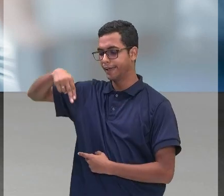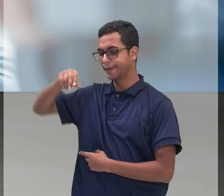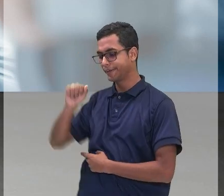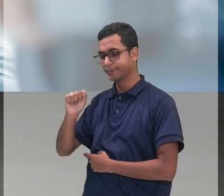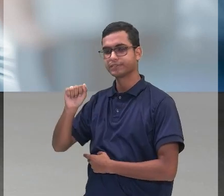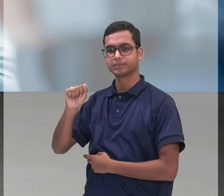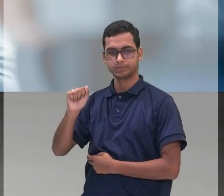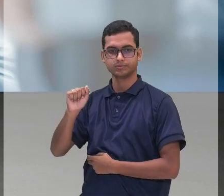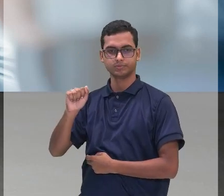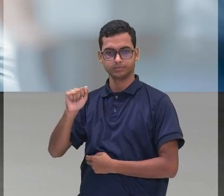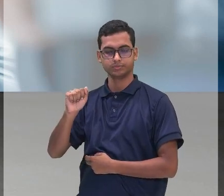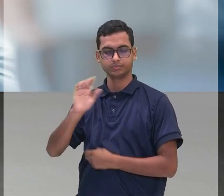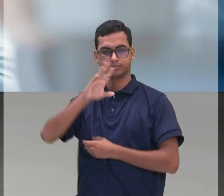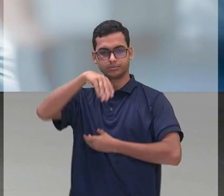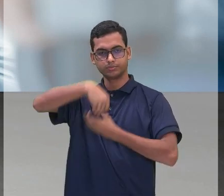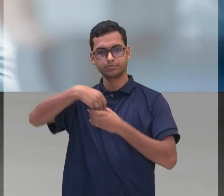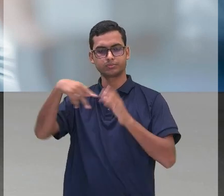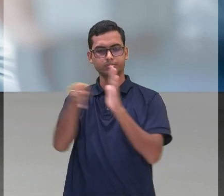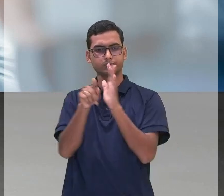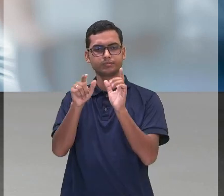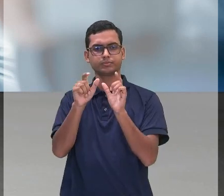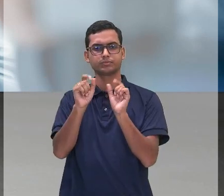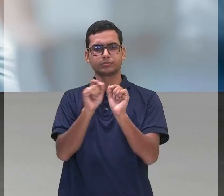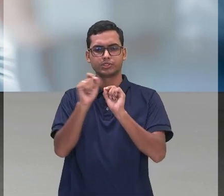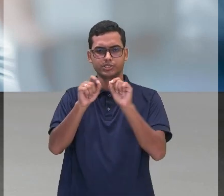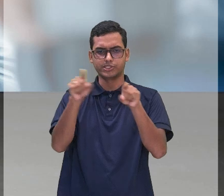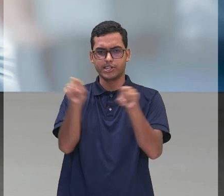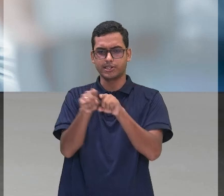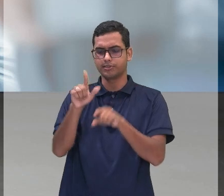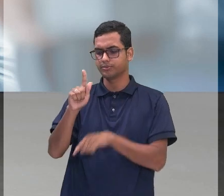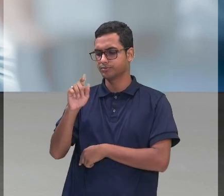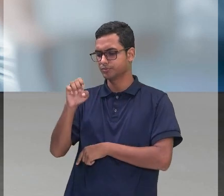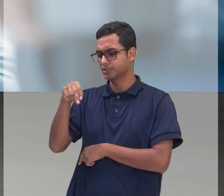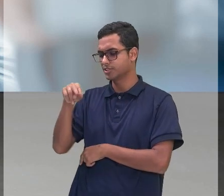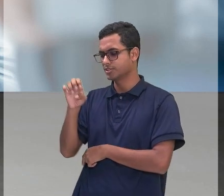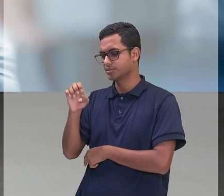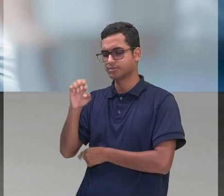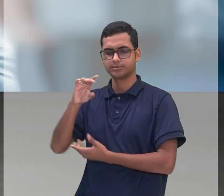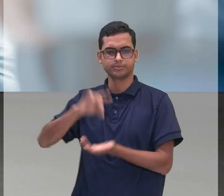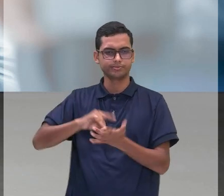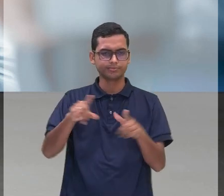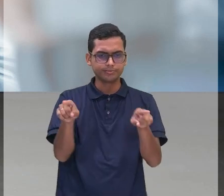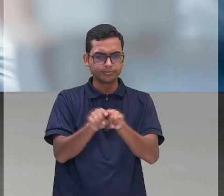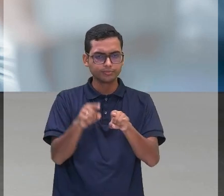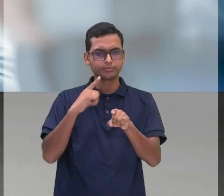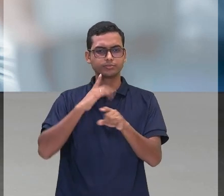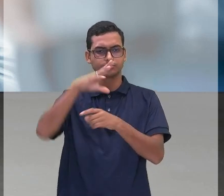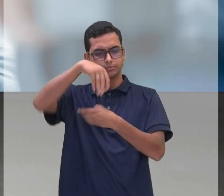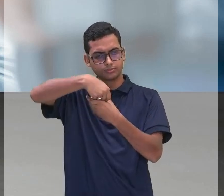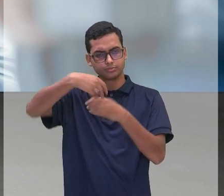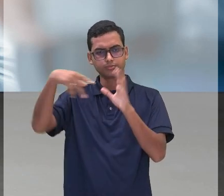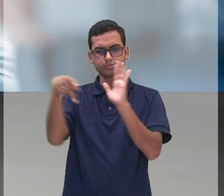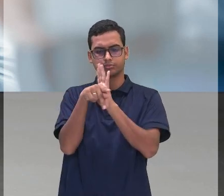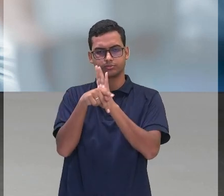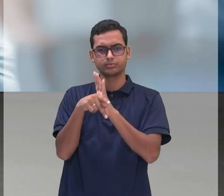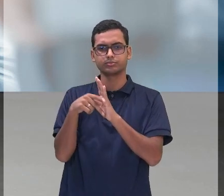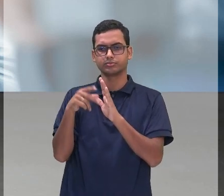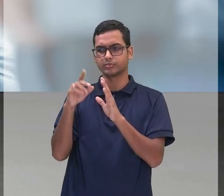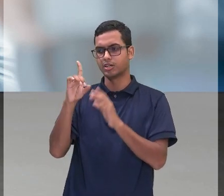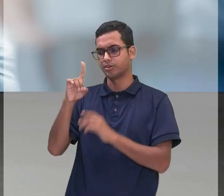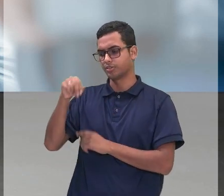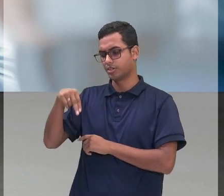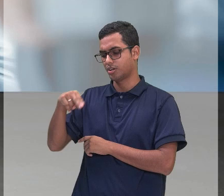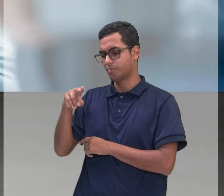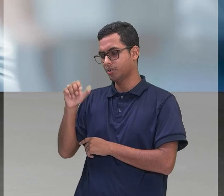daquela célula. Então, o gene nada mais é do que um conjunto de DNA que compõe aquela célula. E